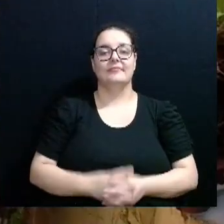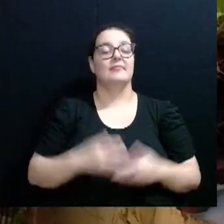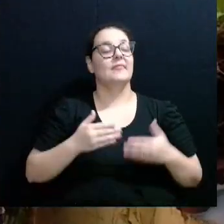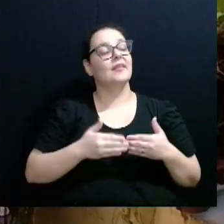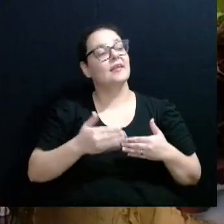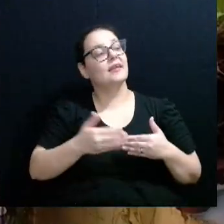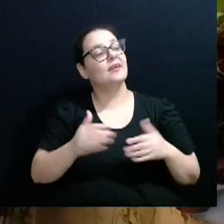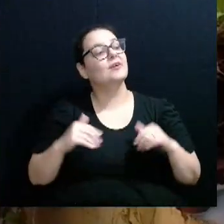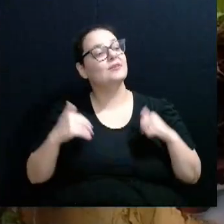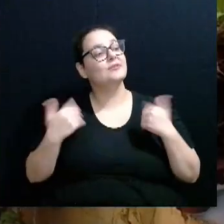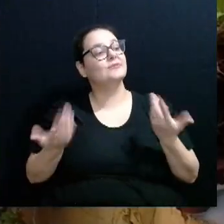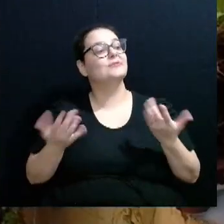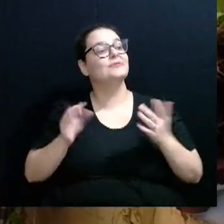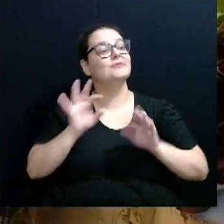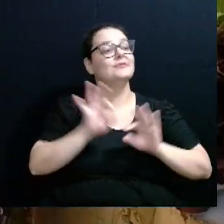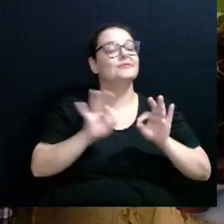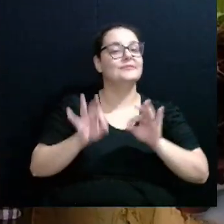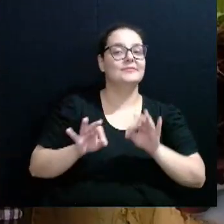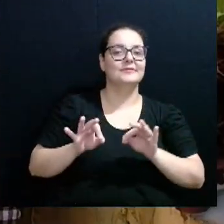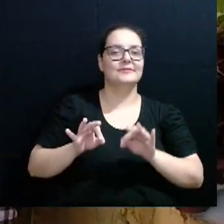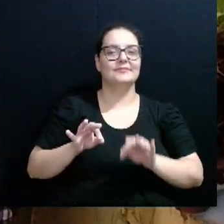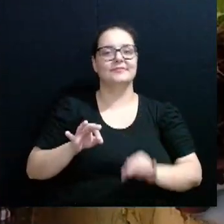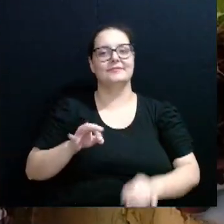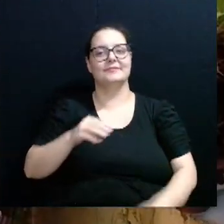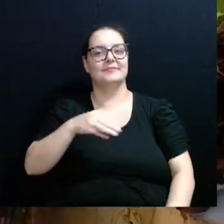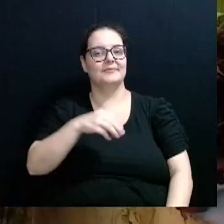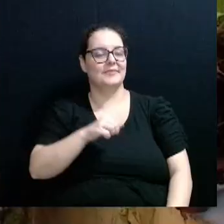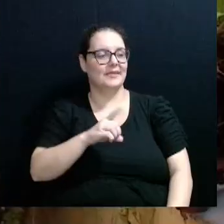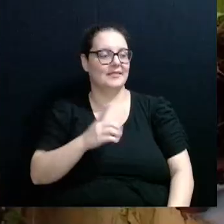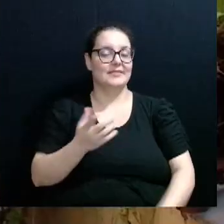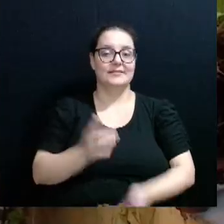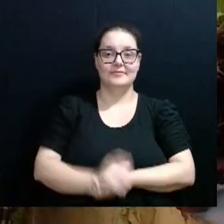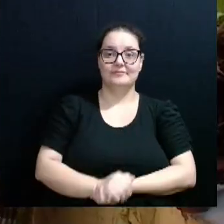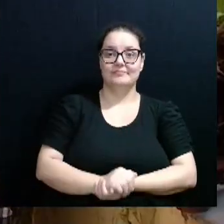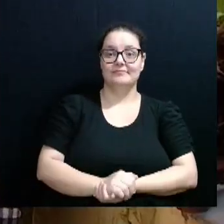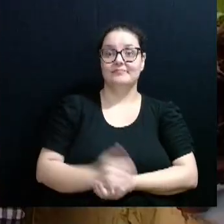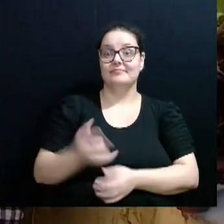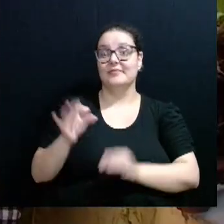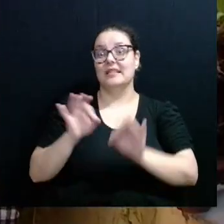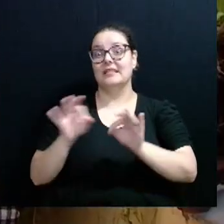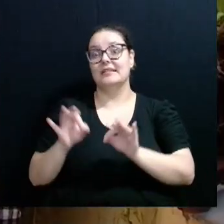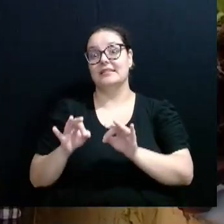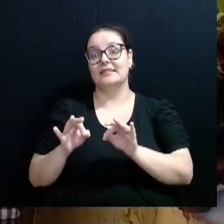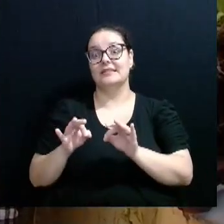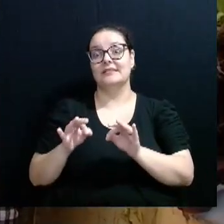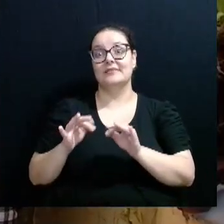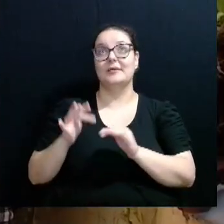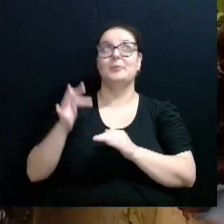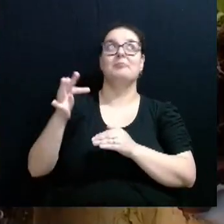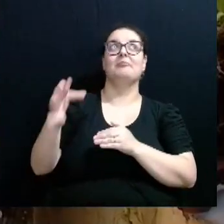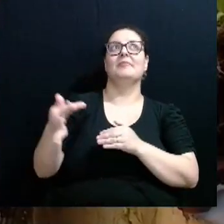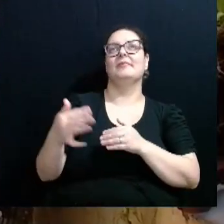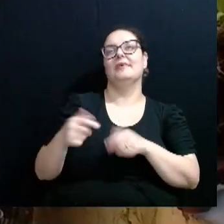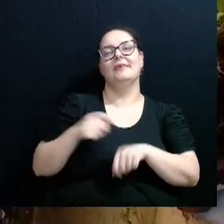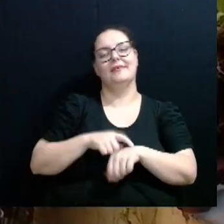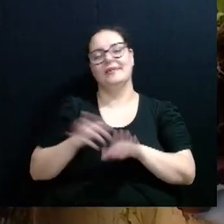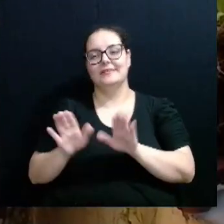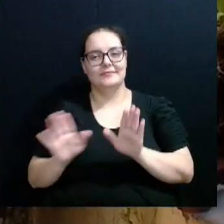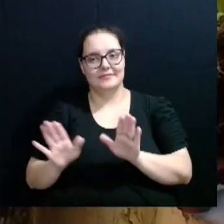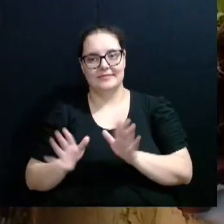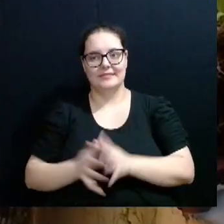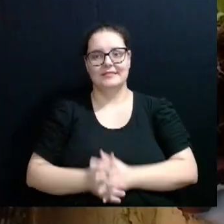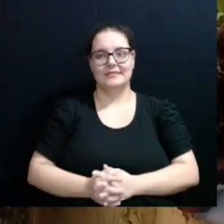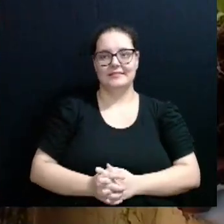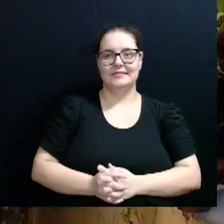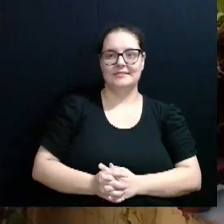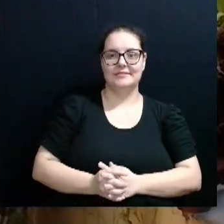seus planos, Mad? Então, eu não tenho planos tão futuros no momento. Eu tô começando